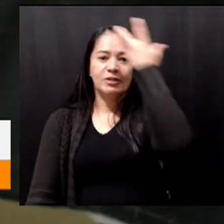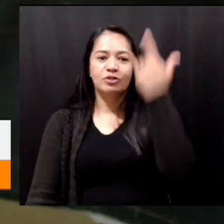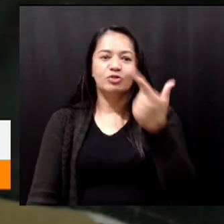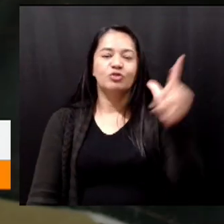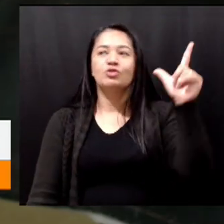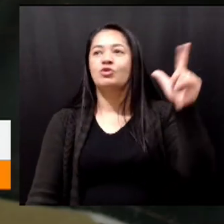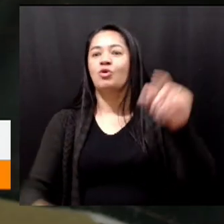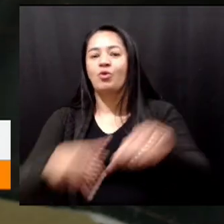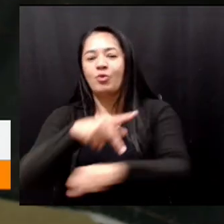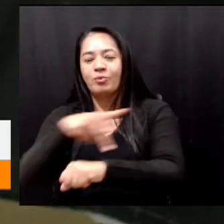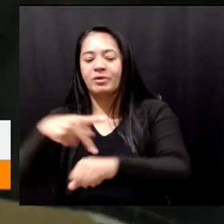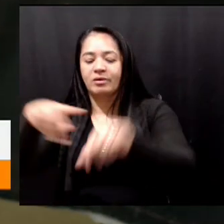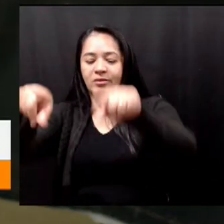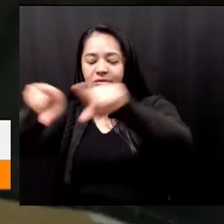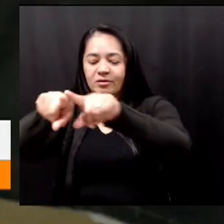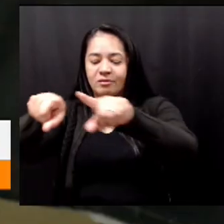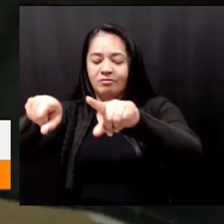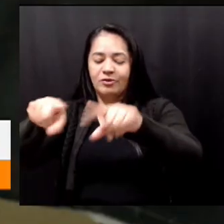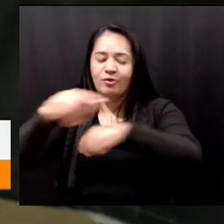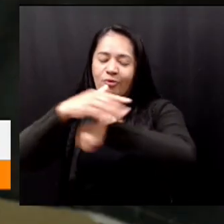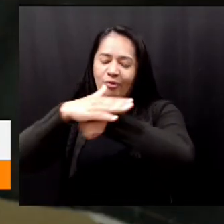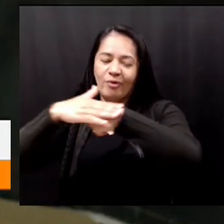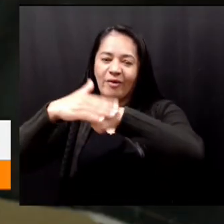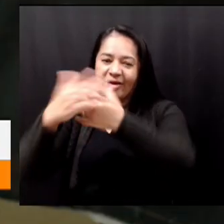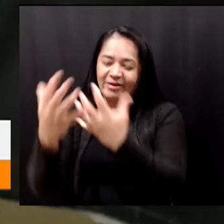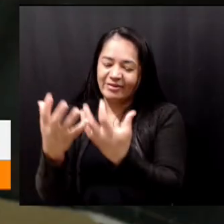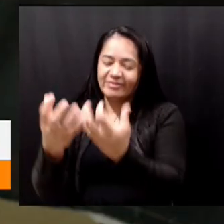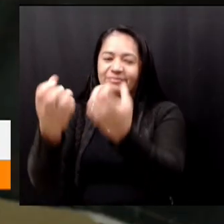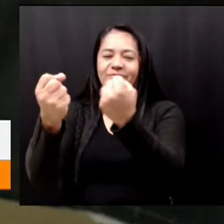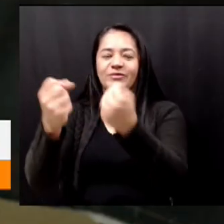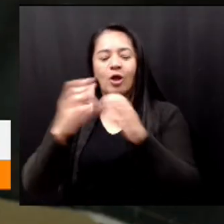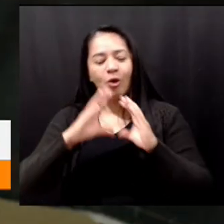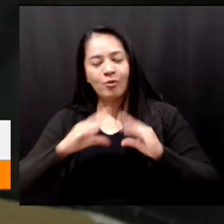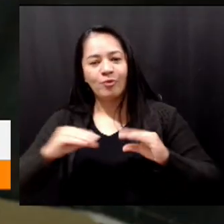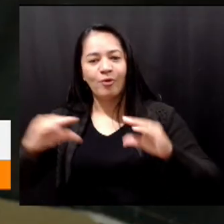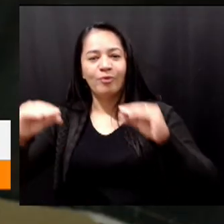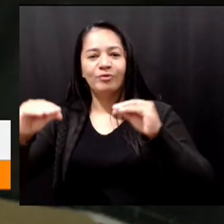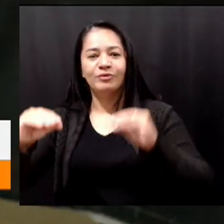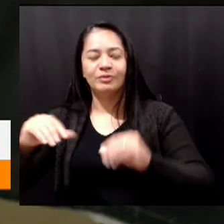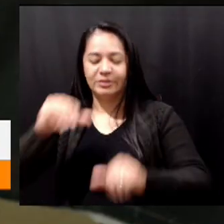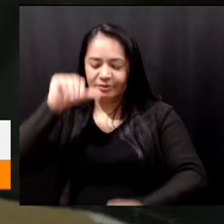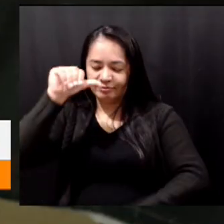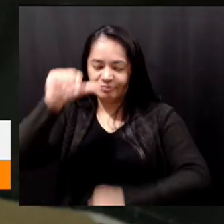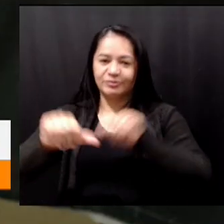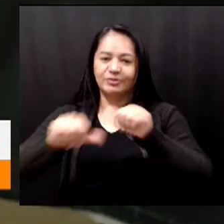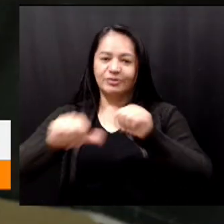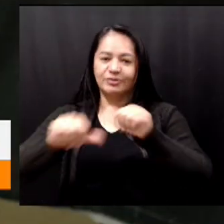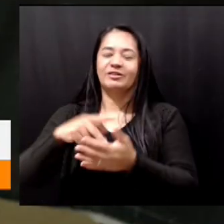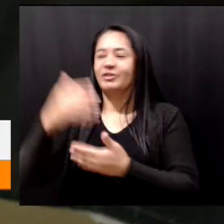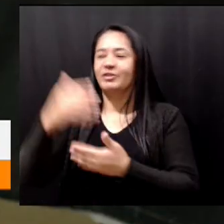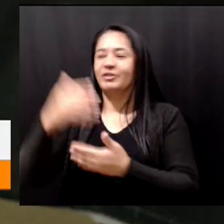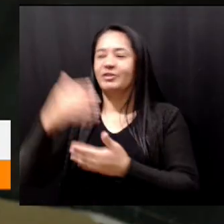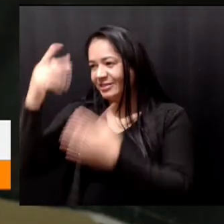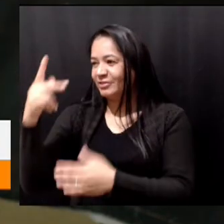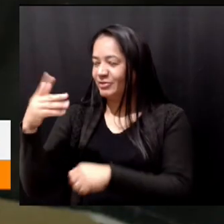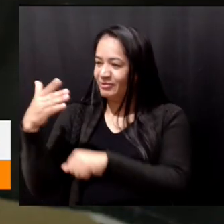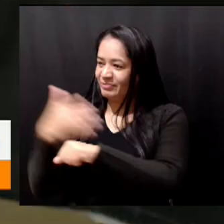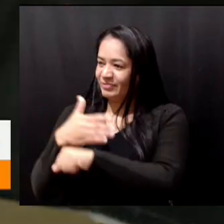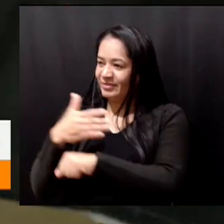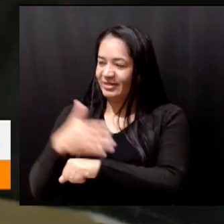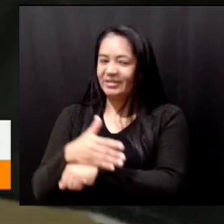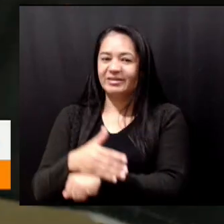Brasil, com todo esse carinho, né, todo esse conforto, e que transforma realmente. Eu quero agradecer a sua participação, Zarit,